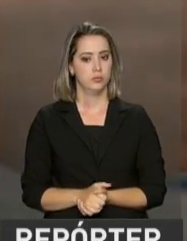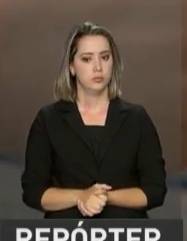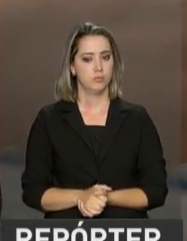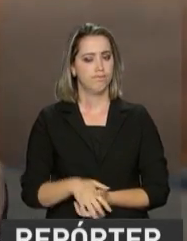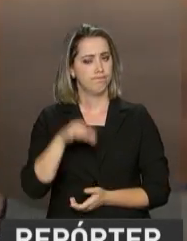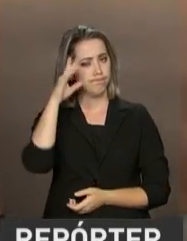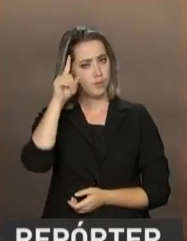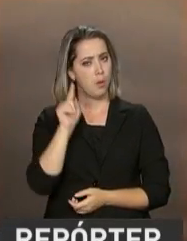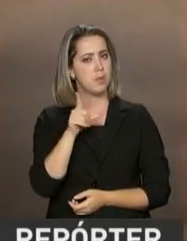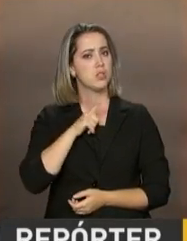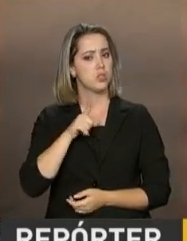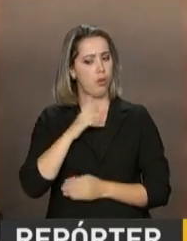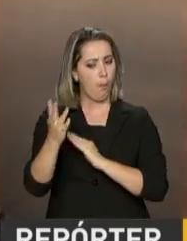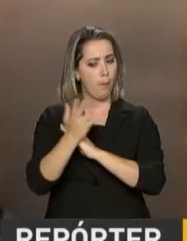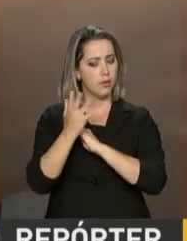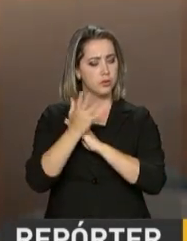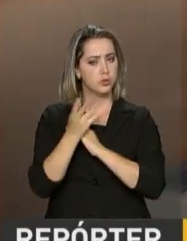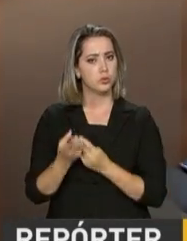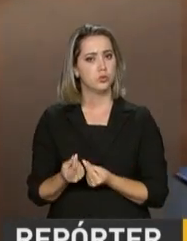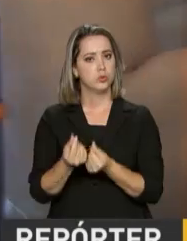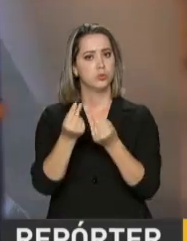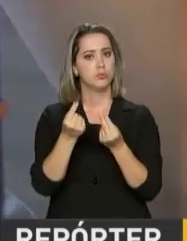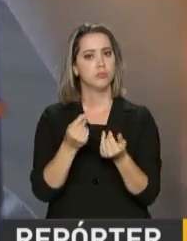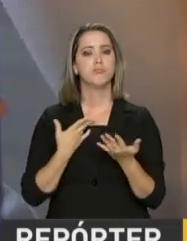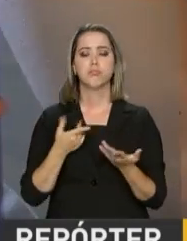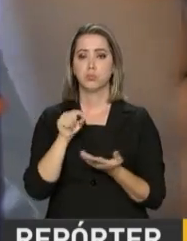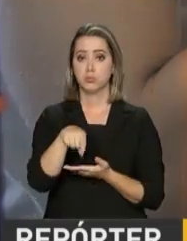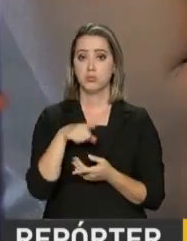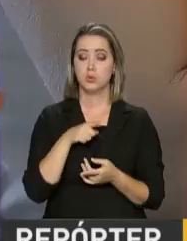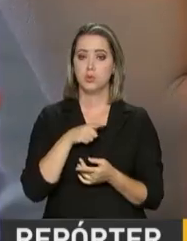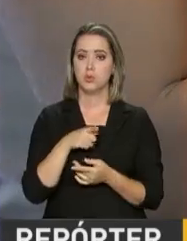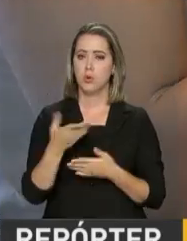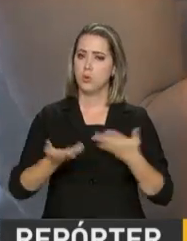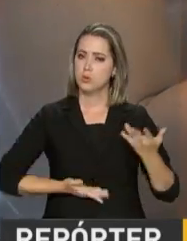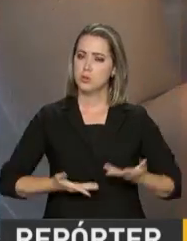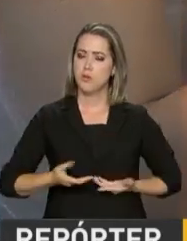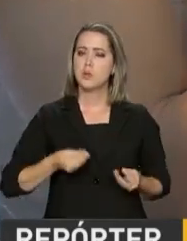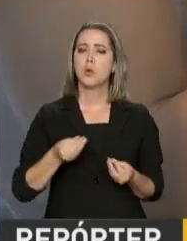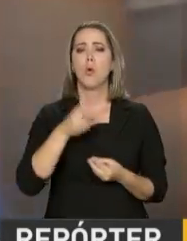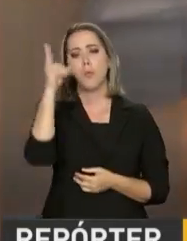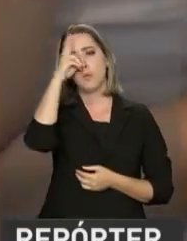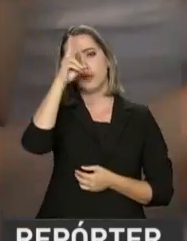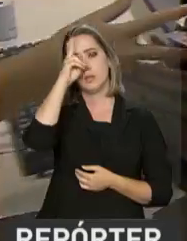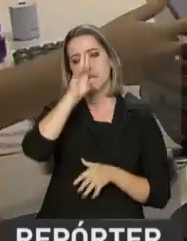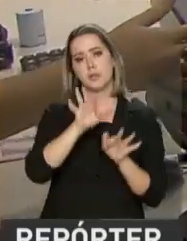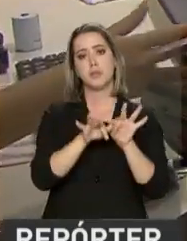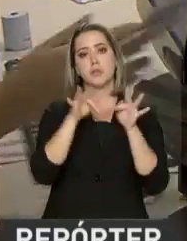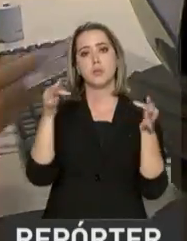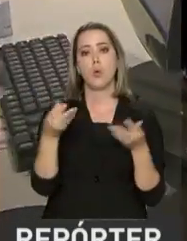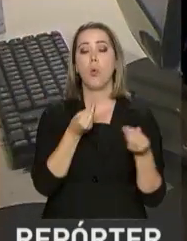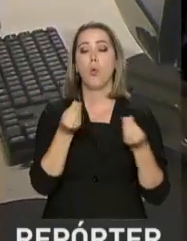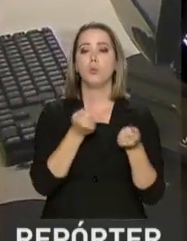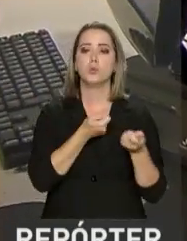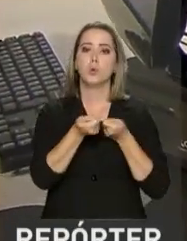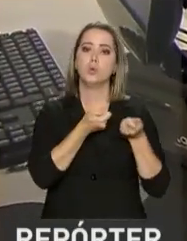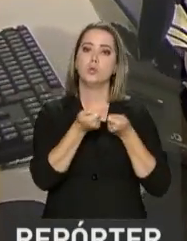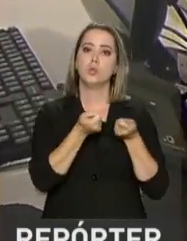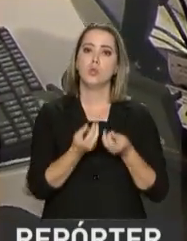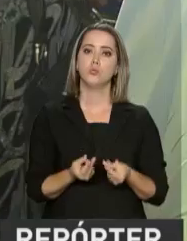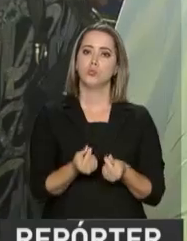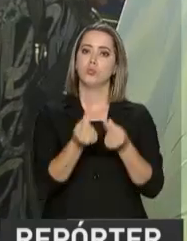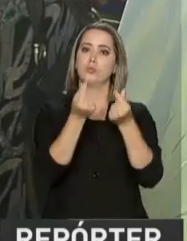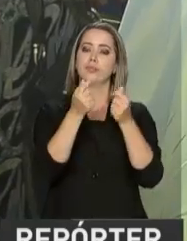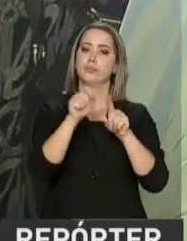Imagine ter uma assessoria financeira na palma da mão. Um serviço para te lembrar de forma bem simples como controlar o dinheiro do